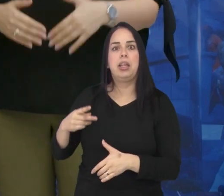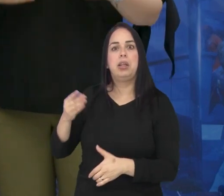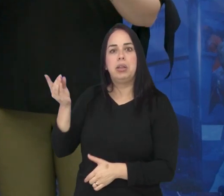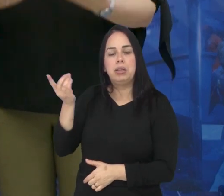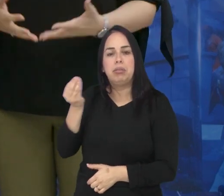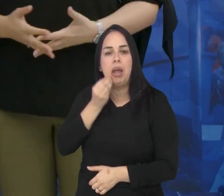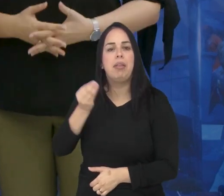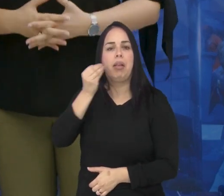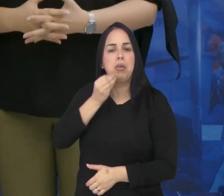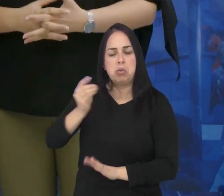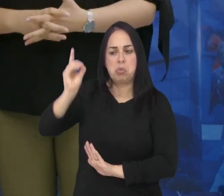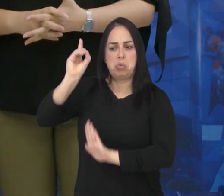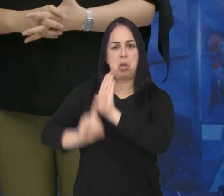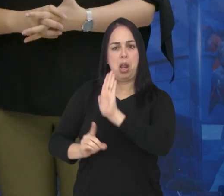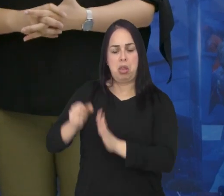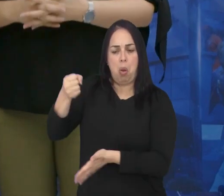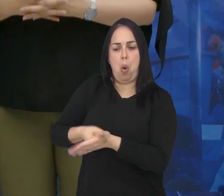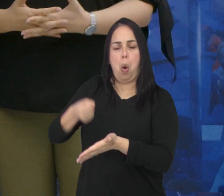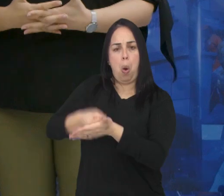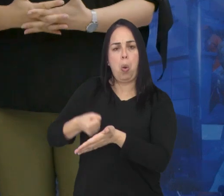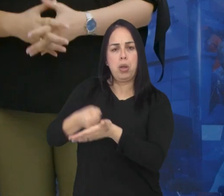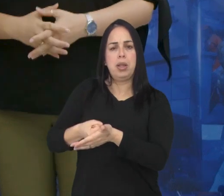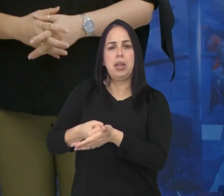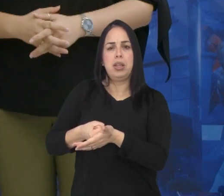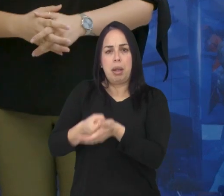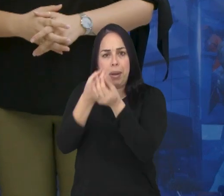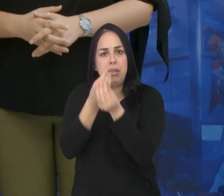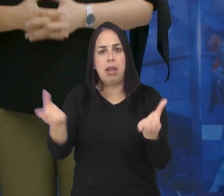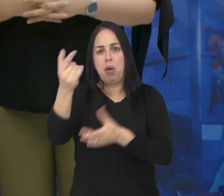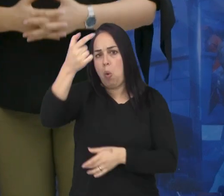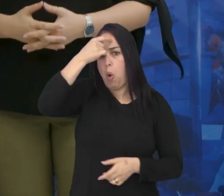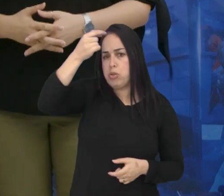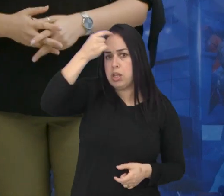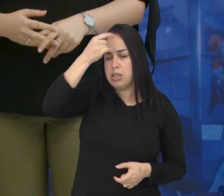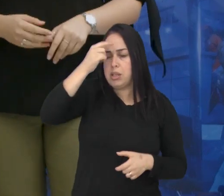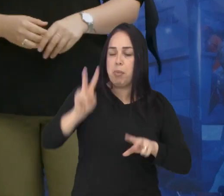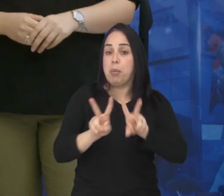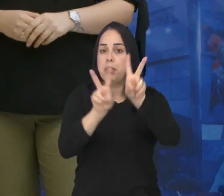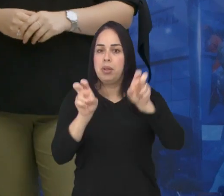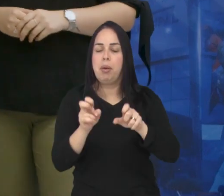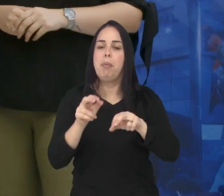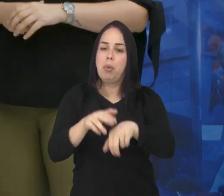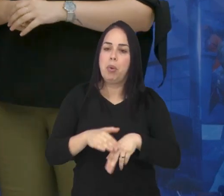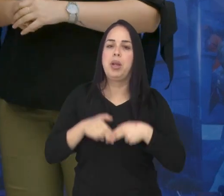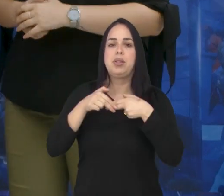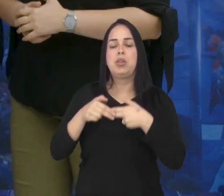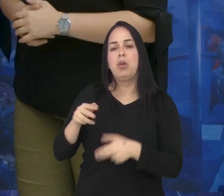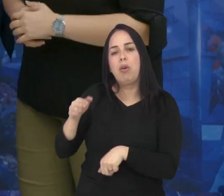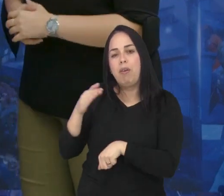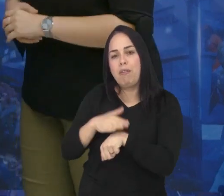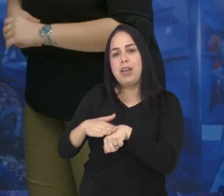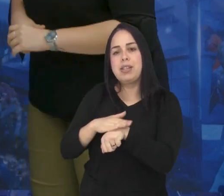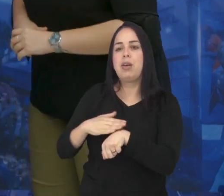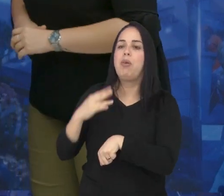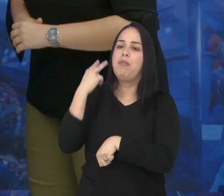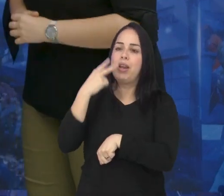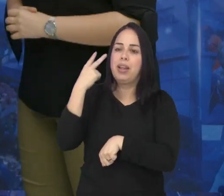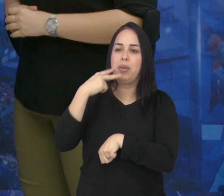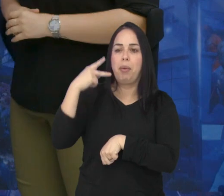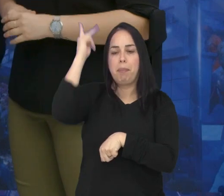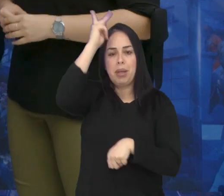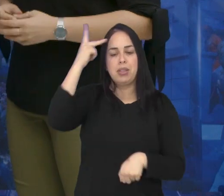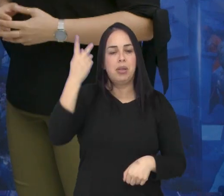pelos direitos das pessoas com autismo e também pela conscientização. Para conversar sobre isso, estou aqui com o vereador Fernando Petit. Bem-vindo,